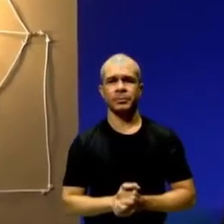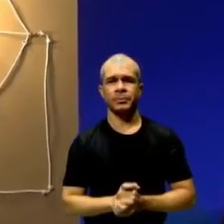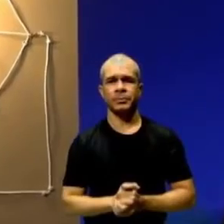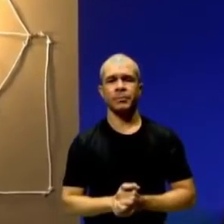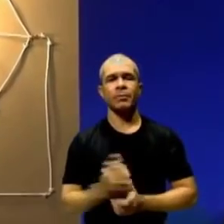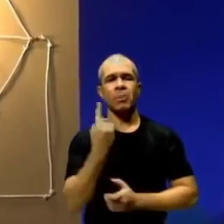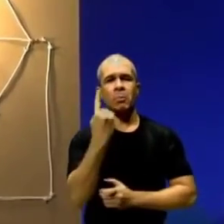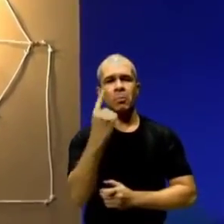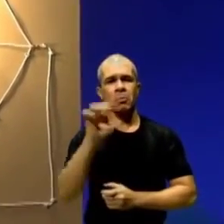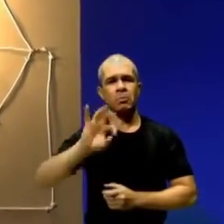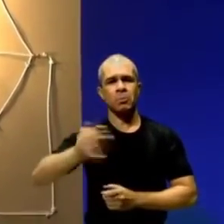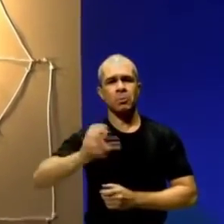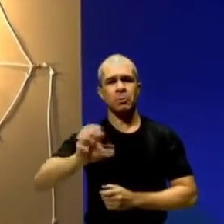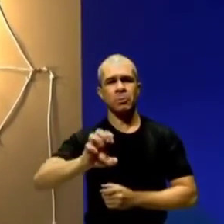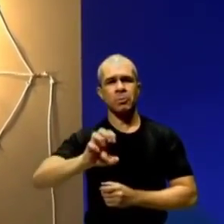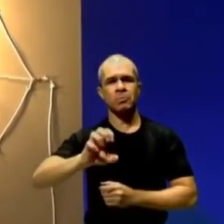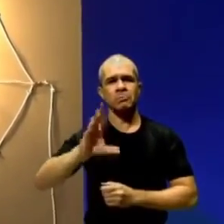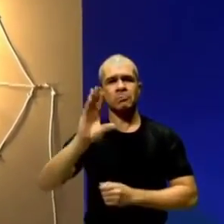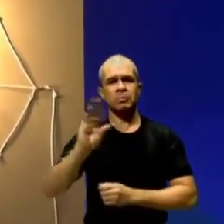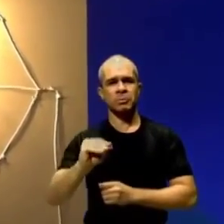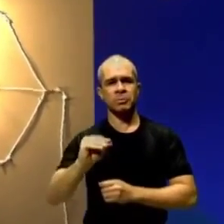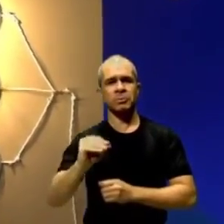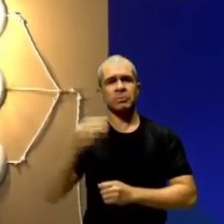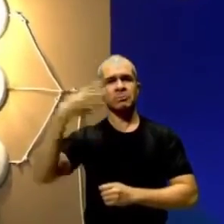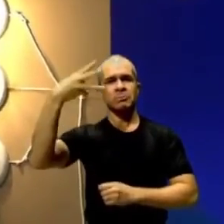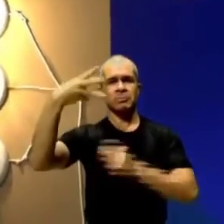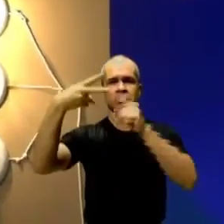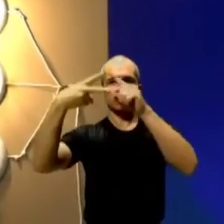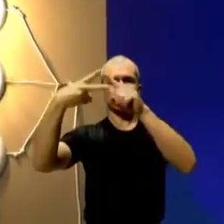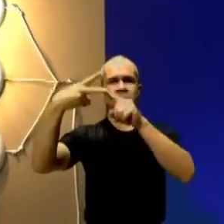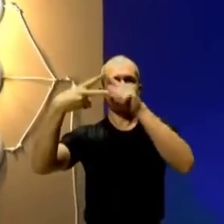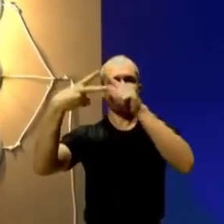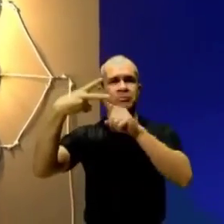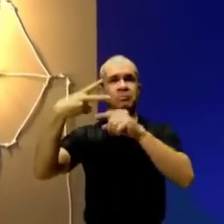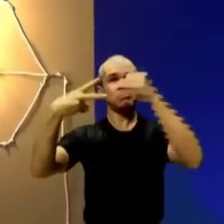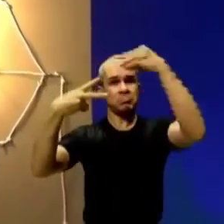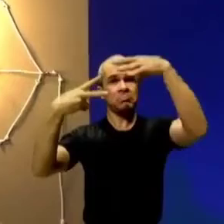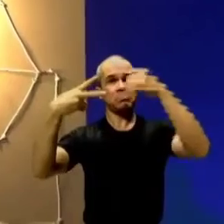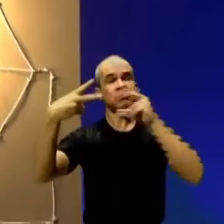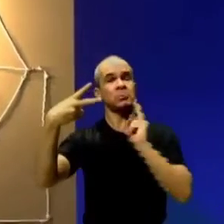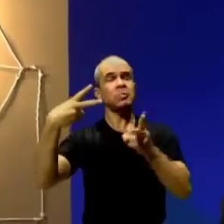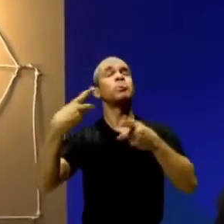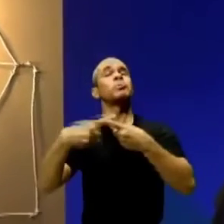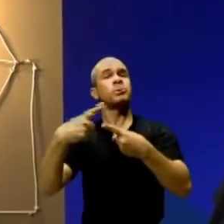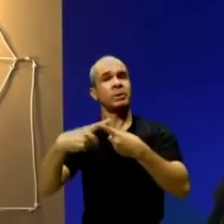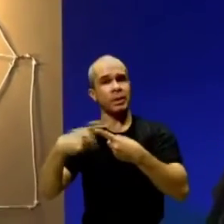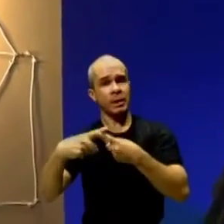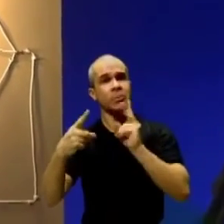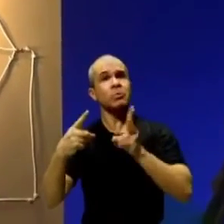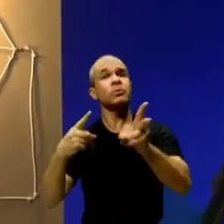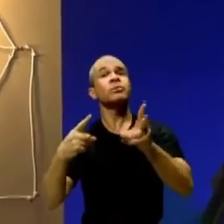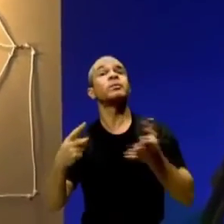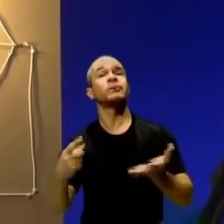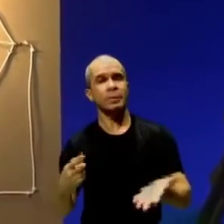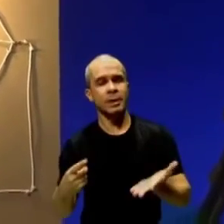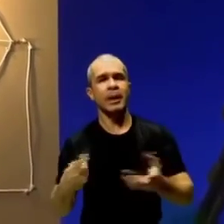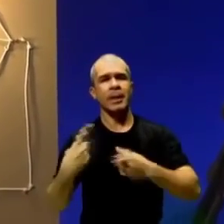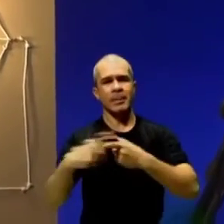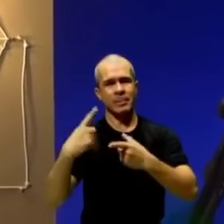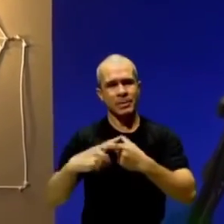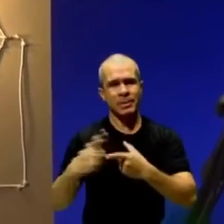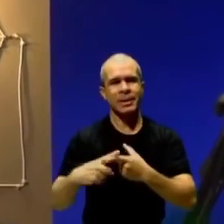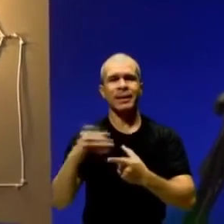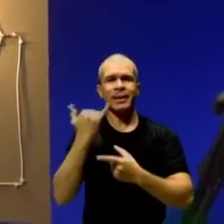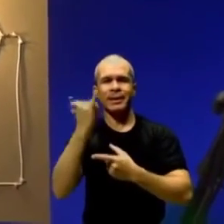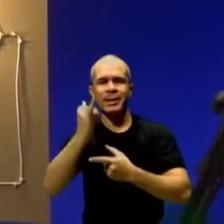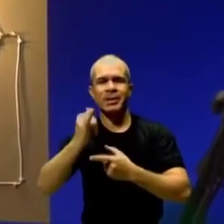eu apago uma, as demais não apagam. Aqui, quando apagava uma, todos apagavam. Por que isso acontece? Porque a corrente que passa aqui, ela é independente da